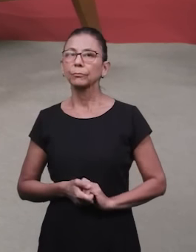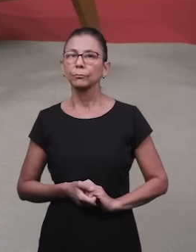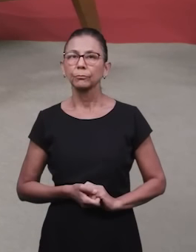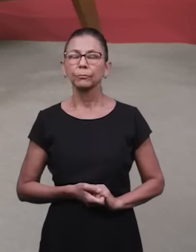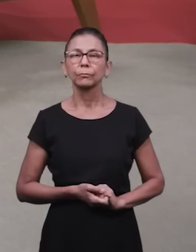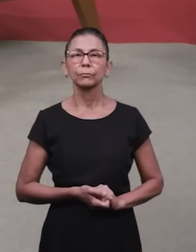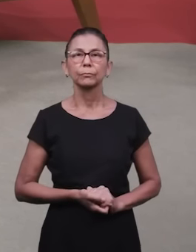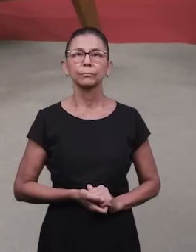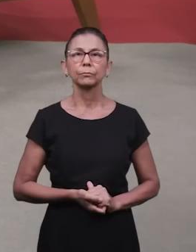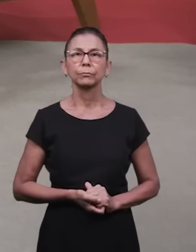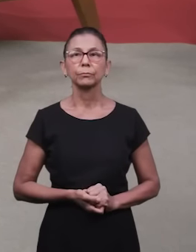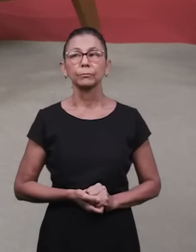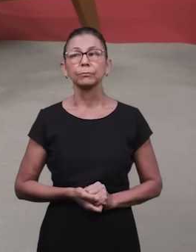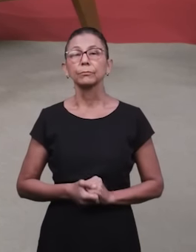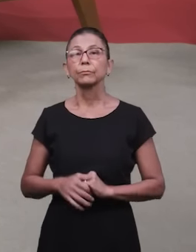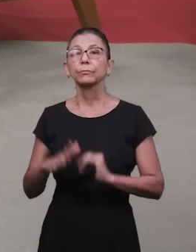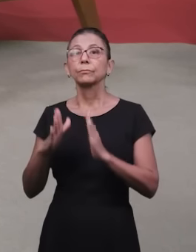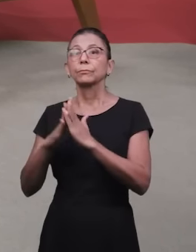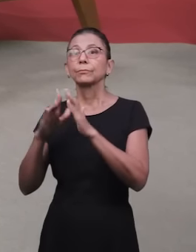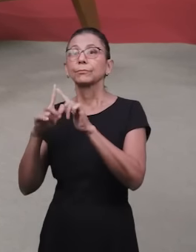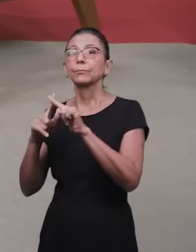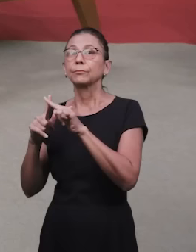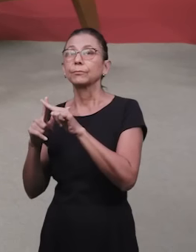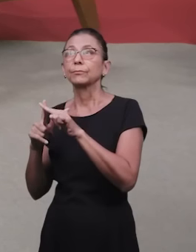fica. Porque